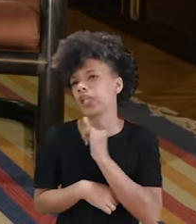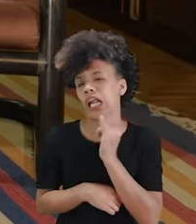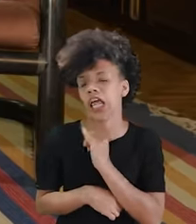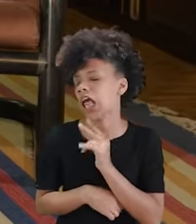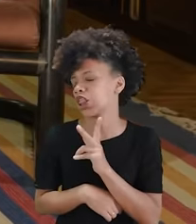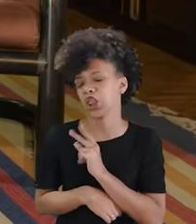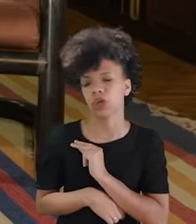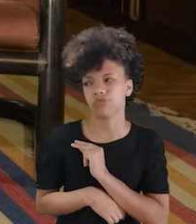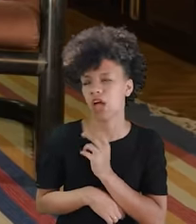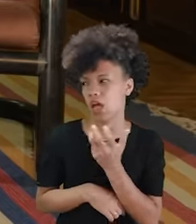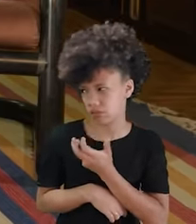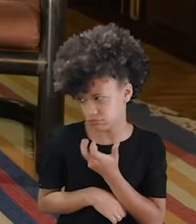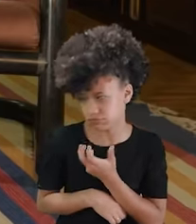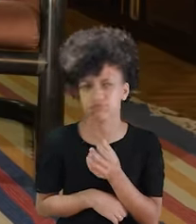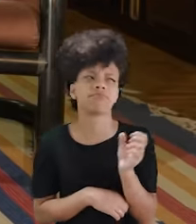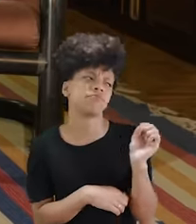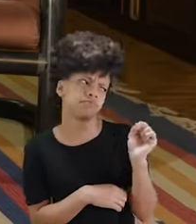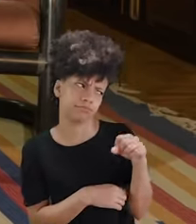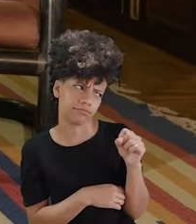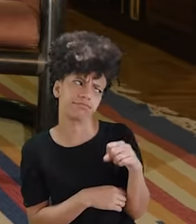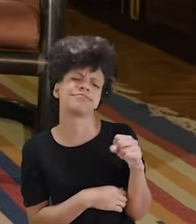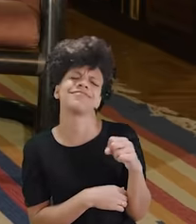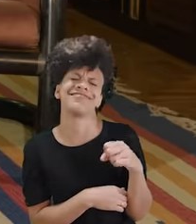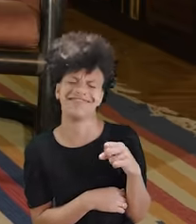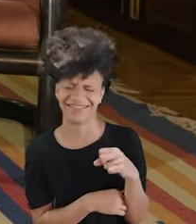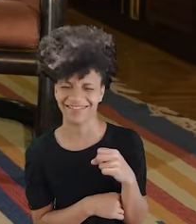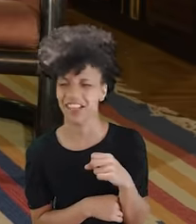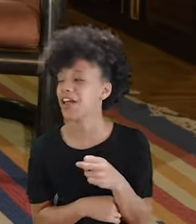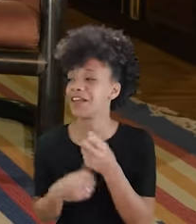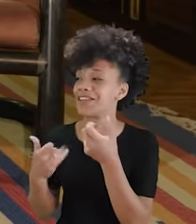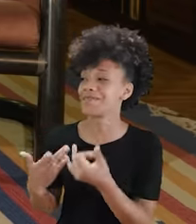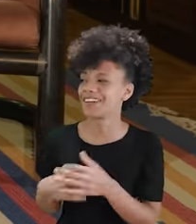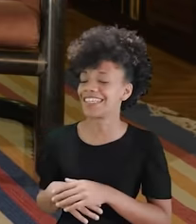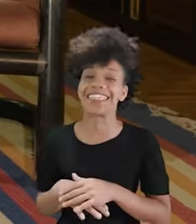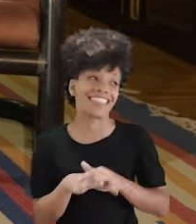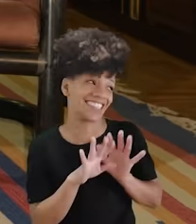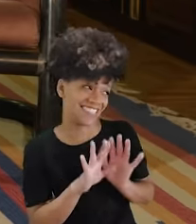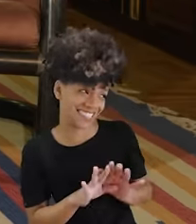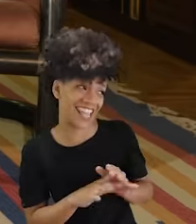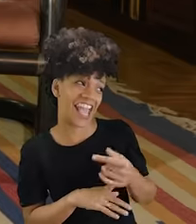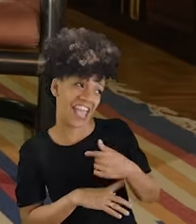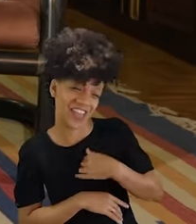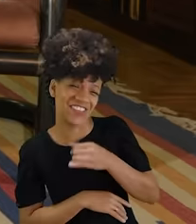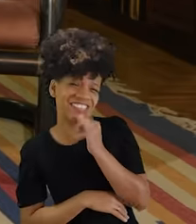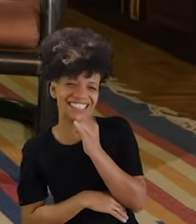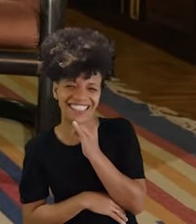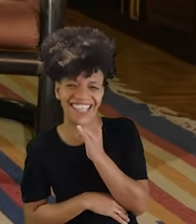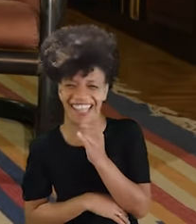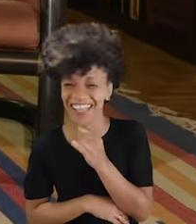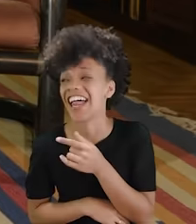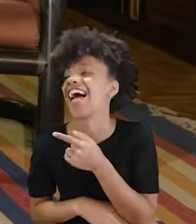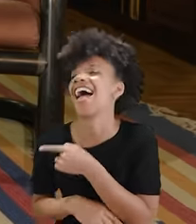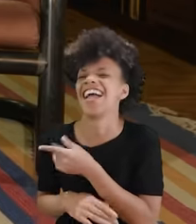italiano meu Deus Hall e me conta então eu